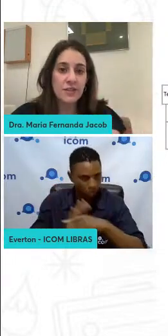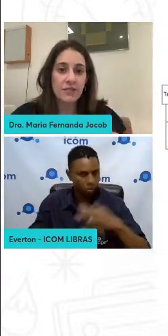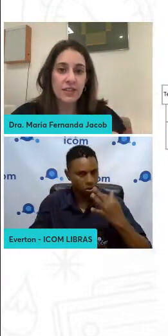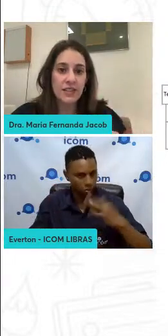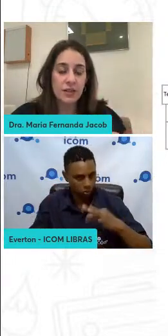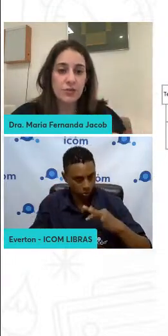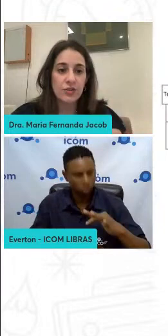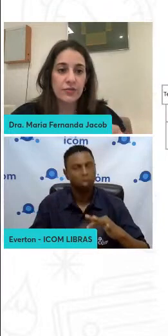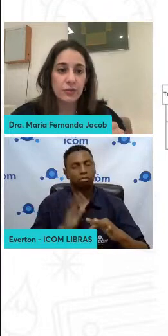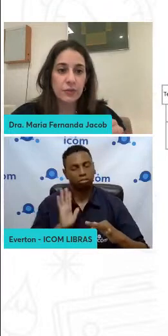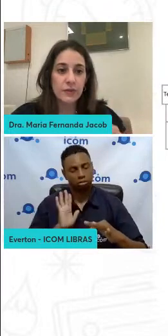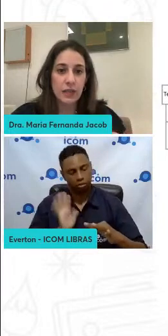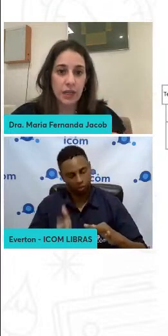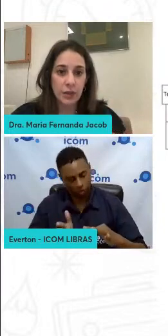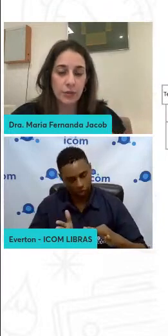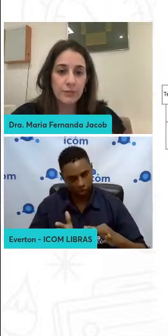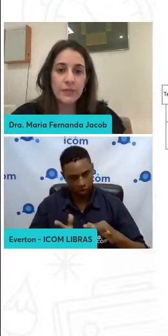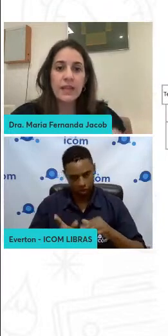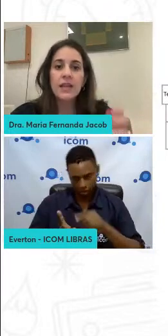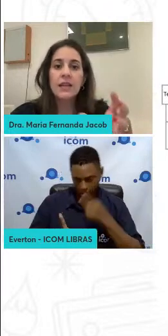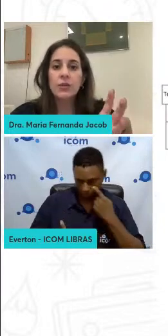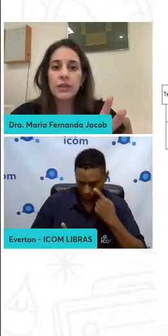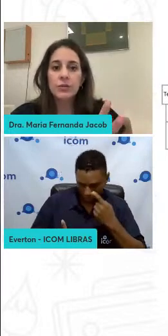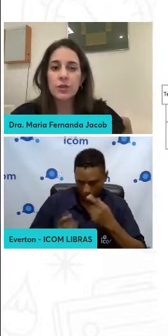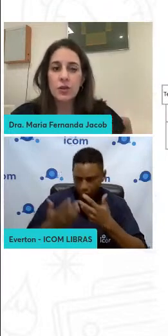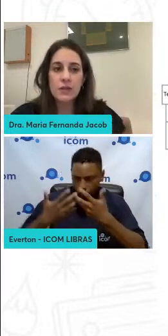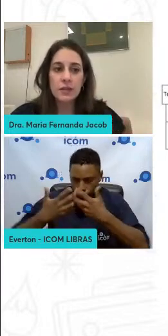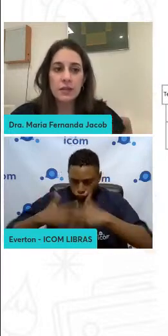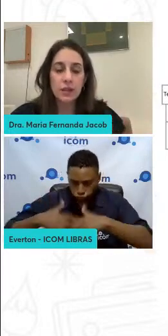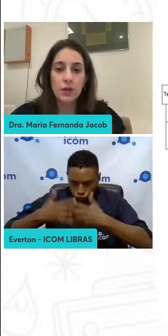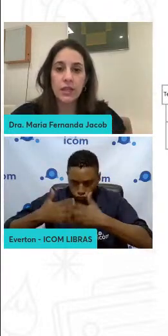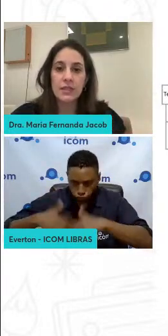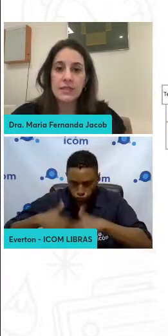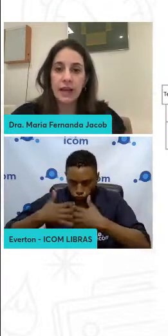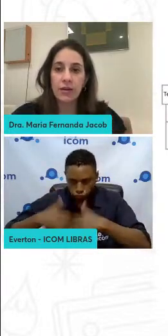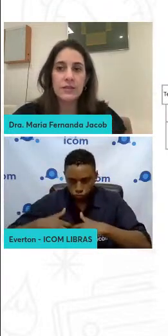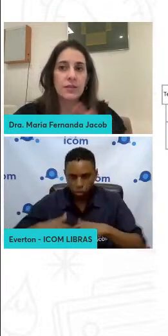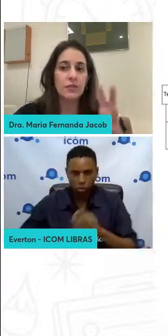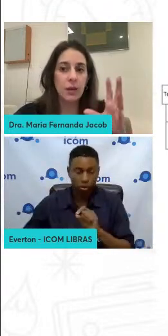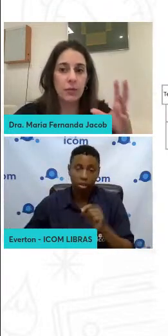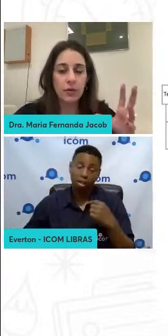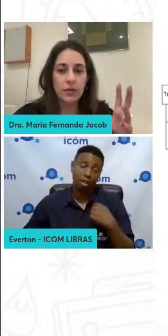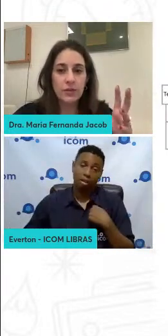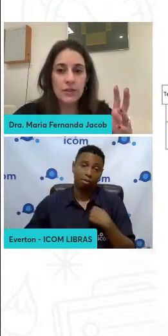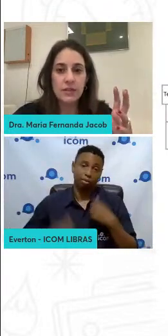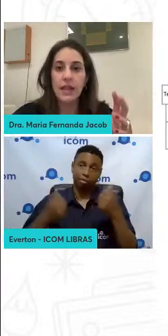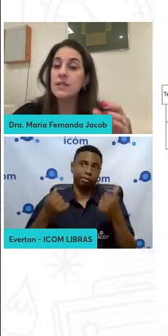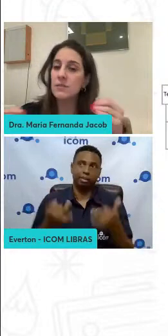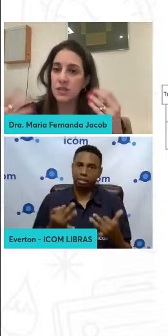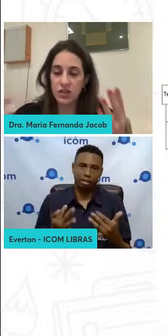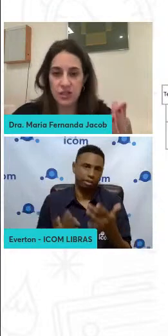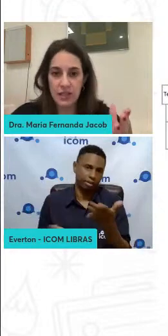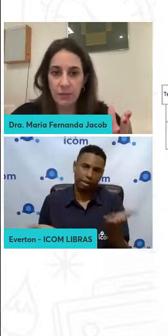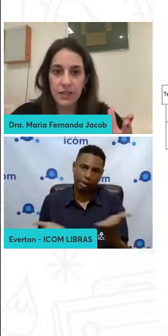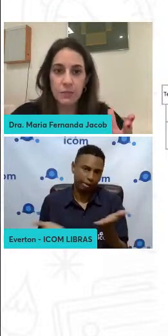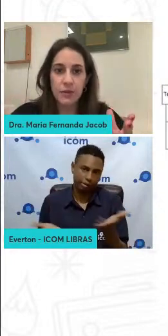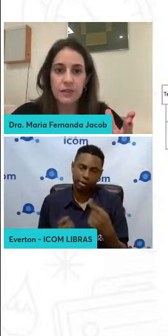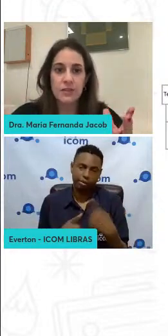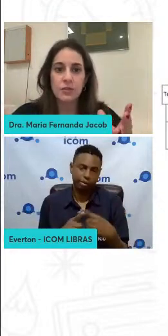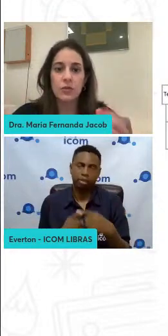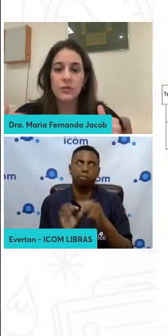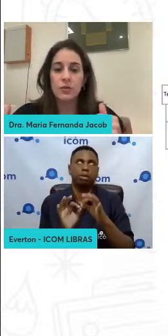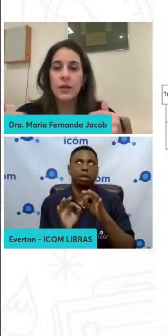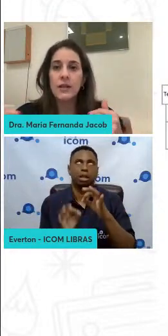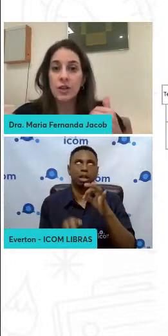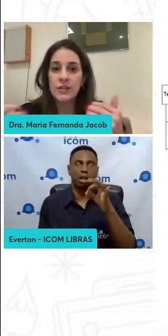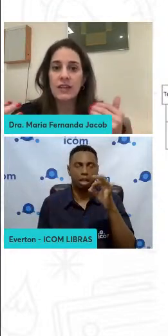fez a nossa avaliação de função, que eu não trouxe tanto aqui nessa aula, senão ia ficar muito extensa, mas a gente sabe da